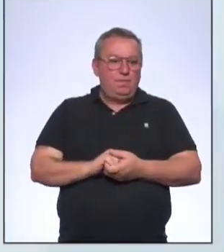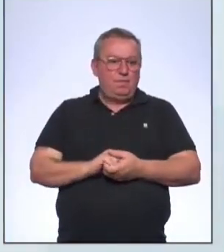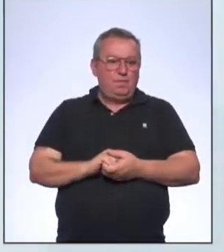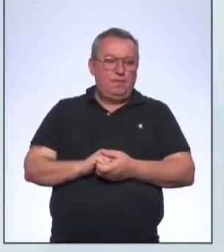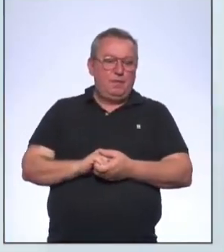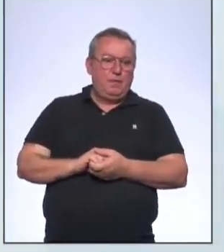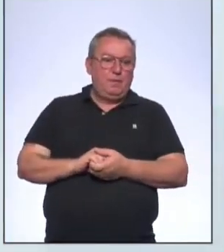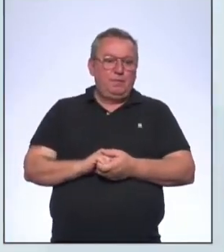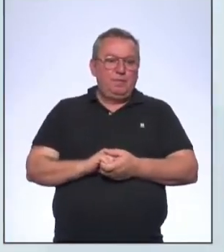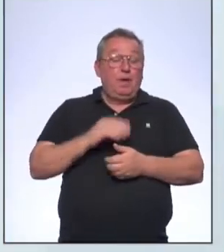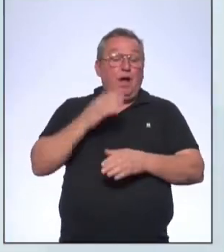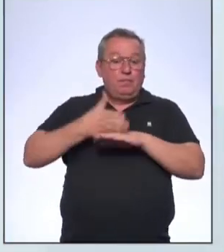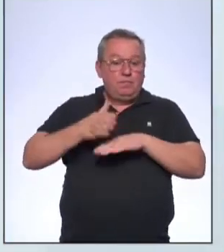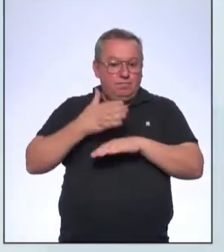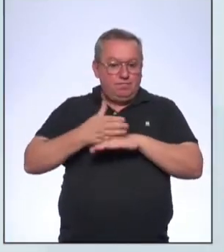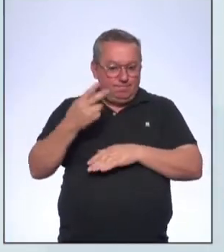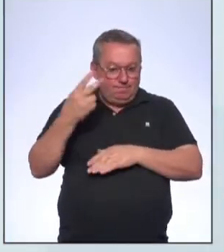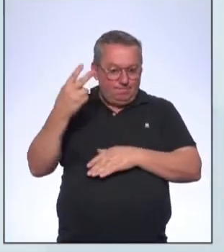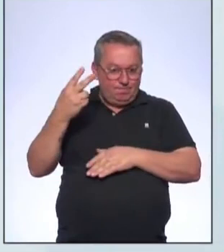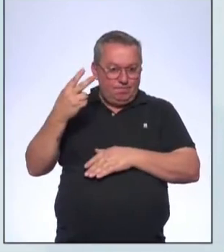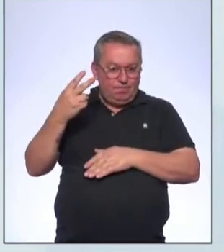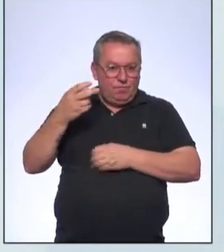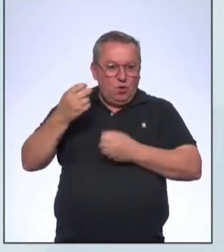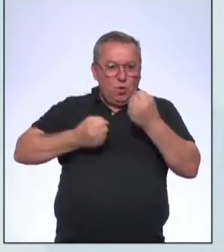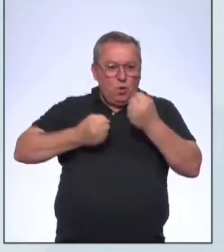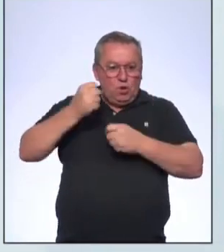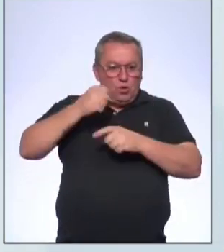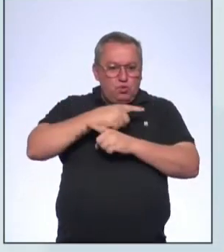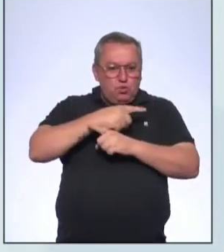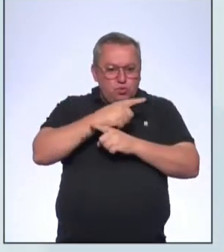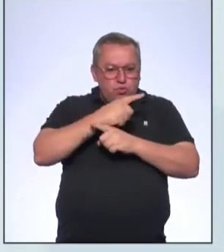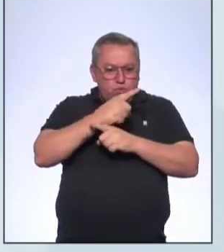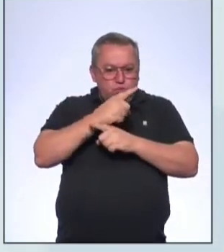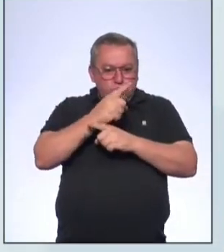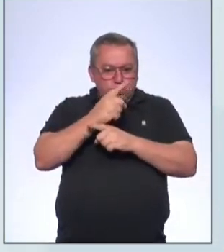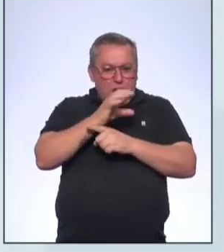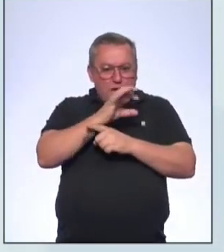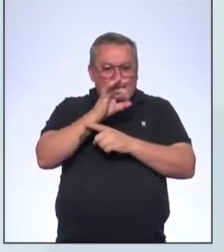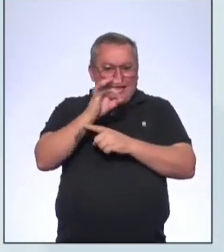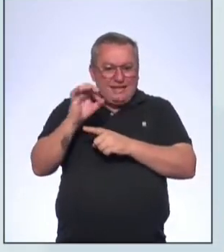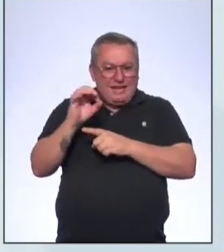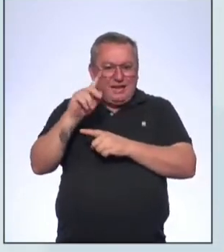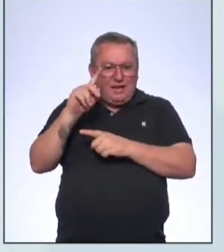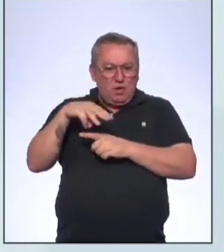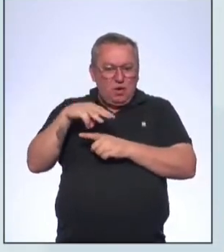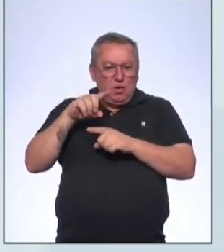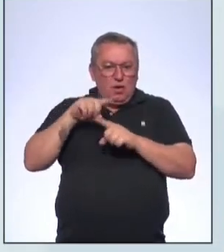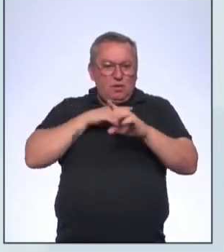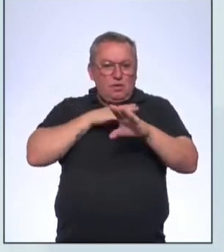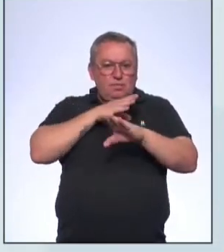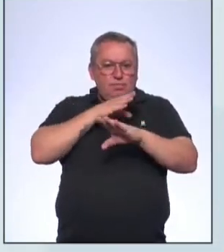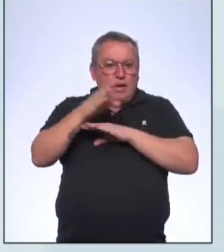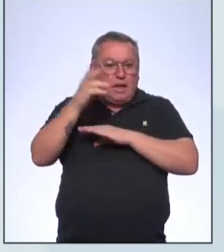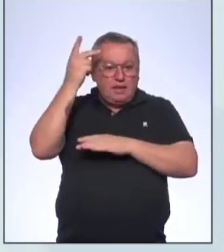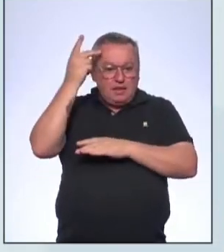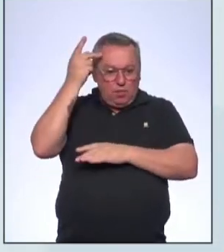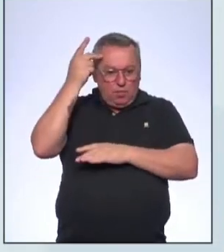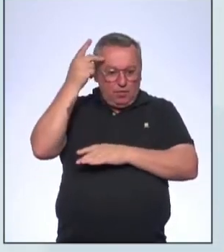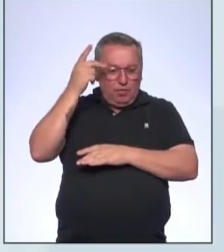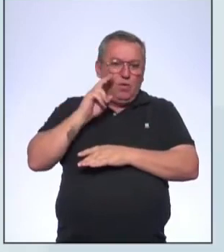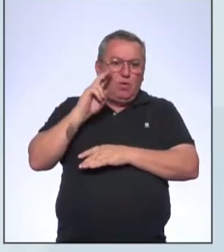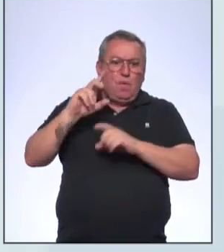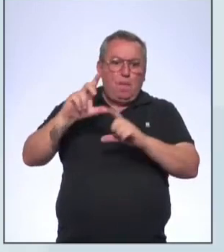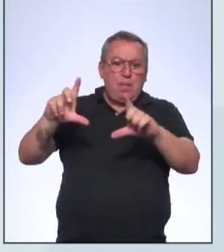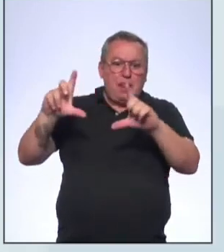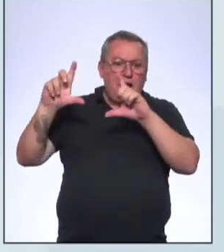Ok, atividade 2. Um automóvel está a 100 km por hora em uma estrada com destino a São Paulo. Ao observar as placas na